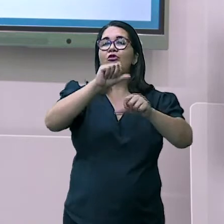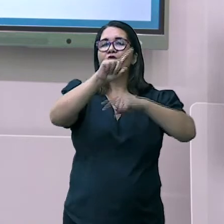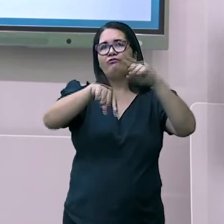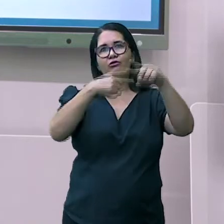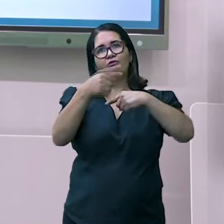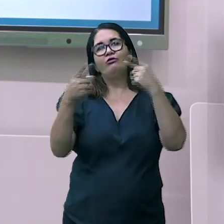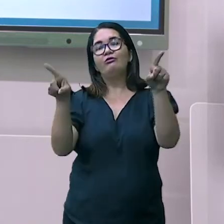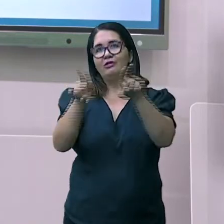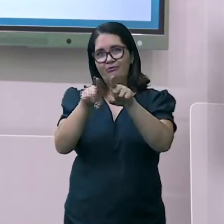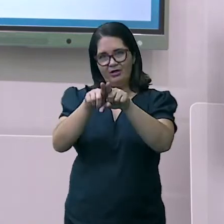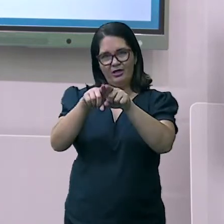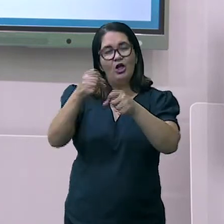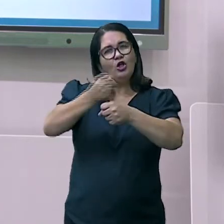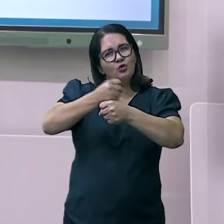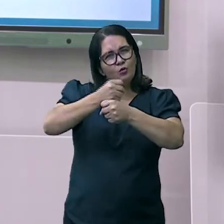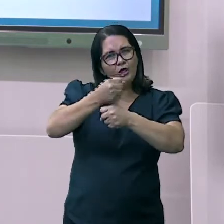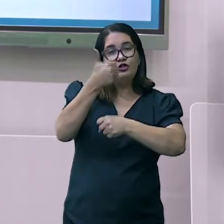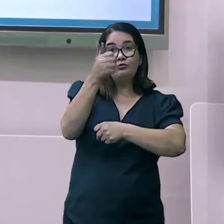do ano de